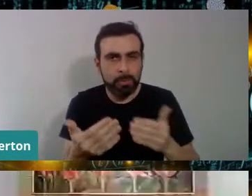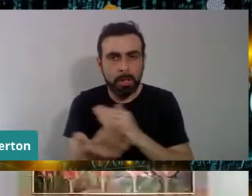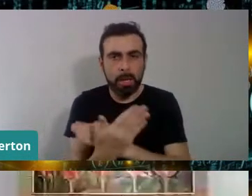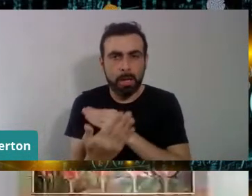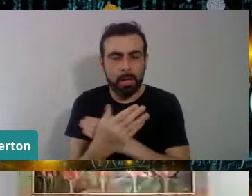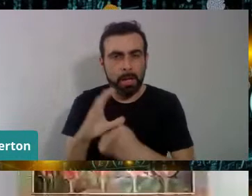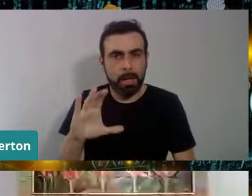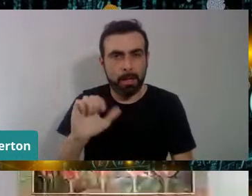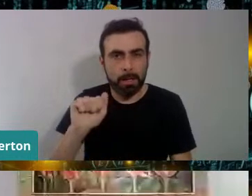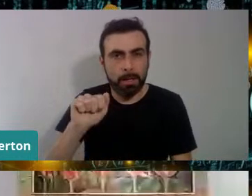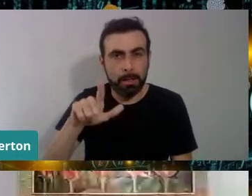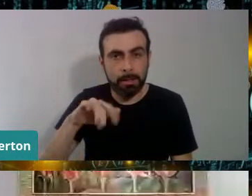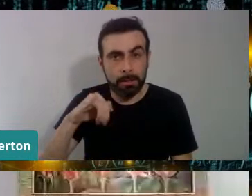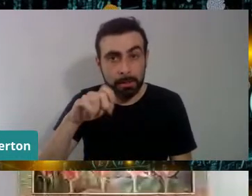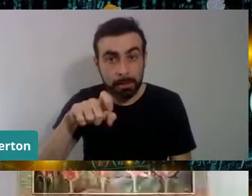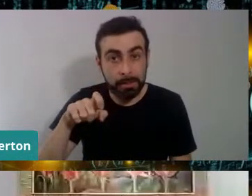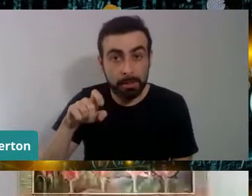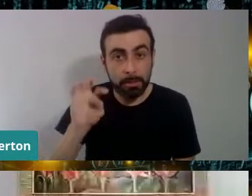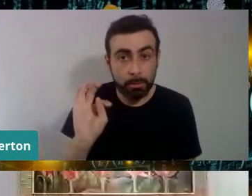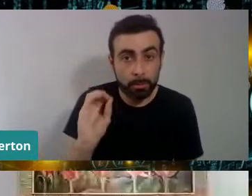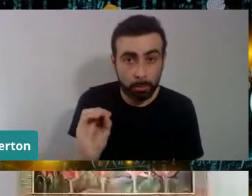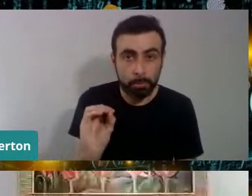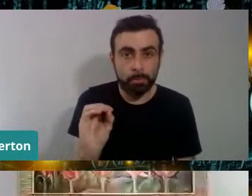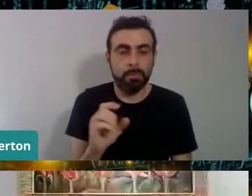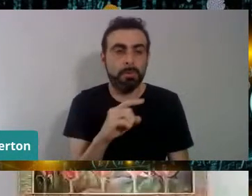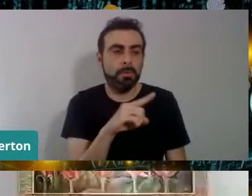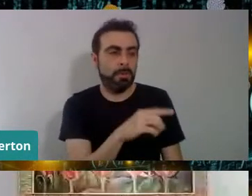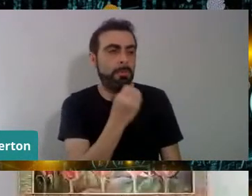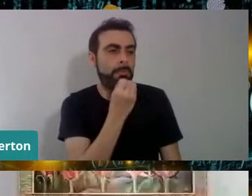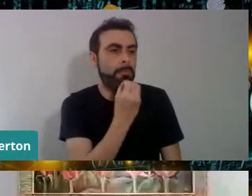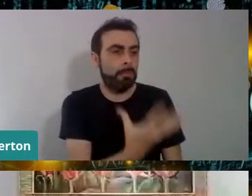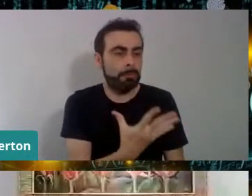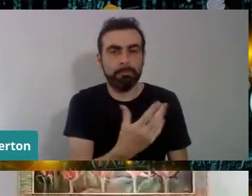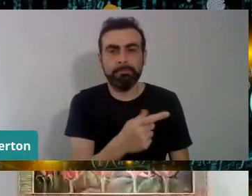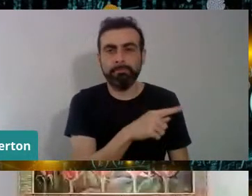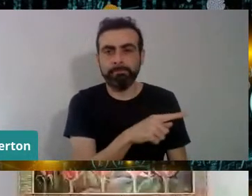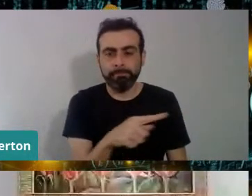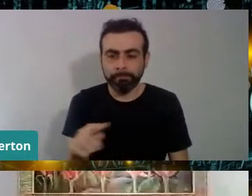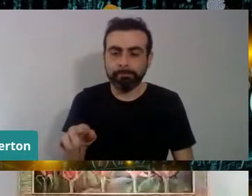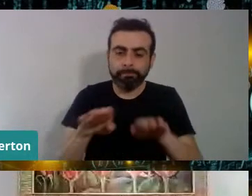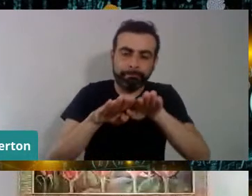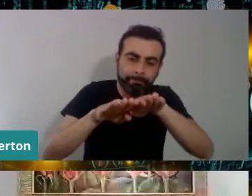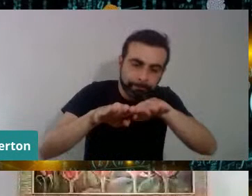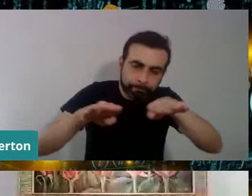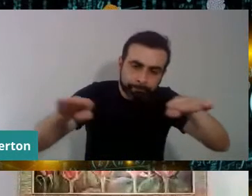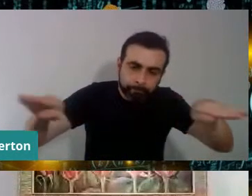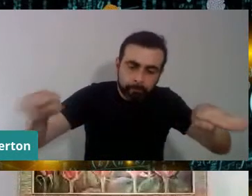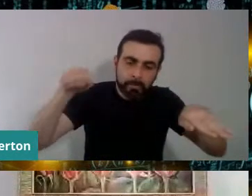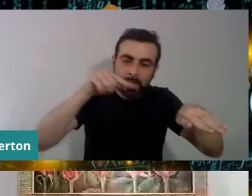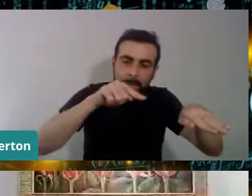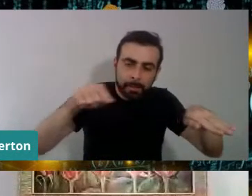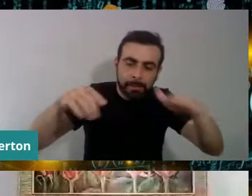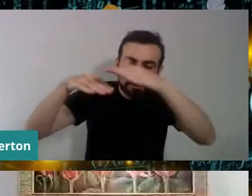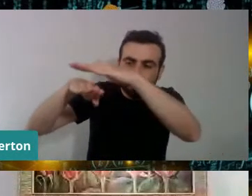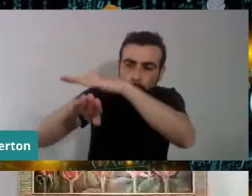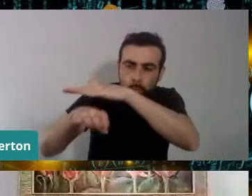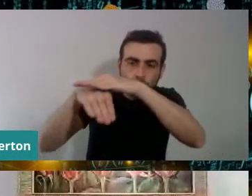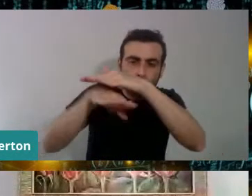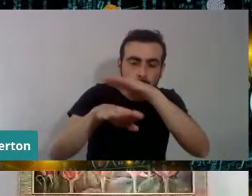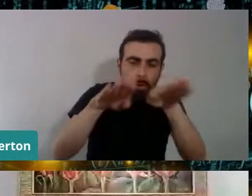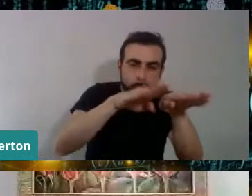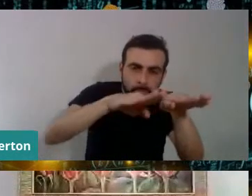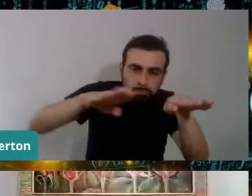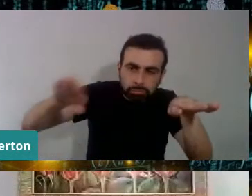depois que ele chegou, sabe? Foi muito bom ali. E aí, ali aquele terreno onde está o estacionamento da Fafija, aquele terreno,